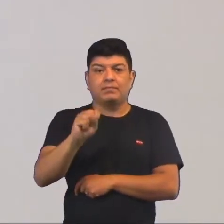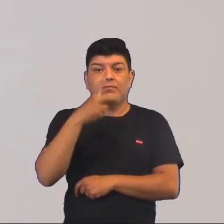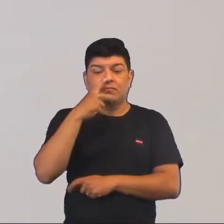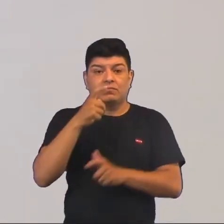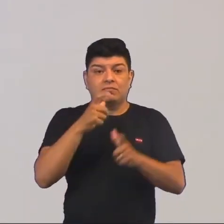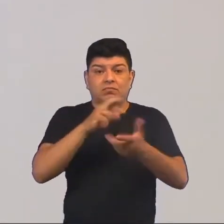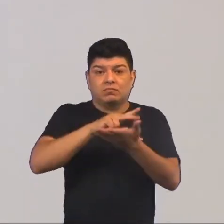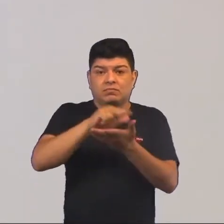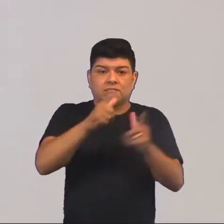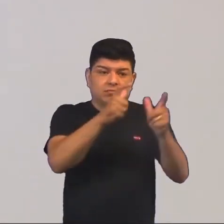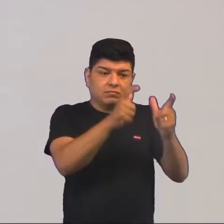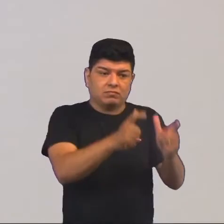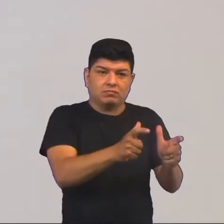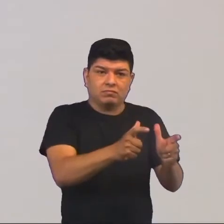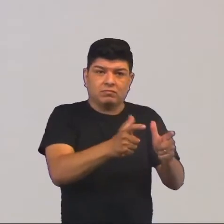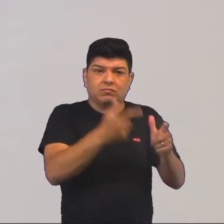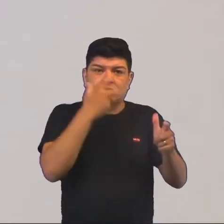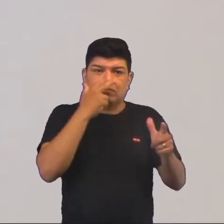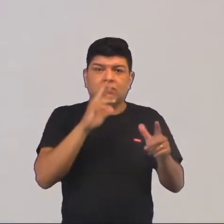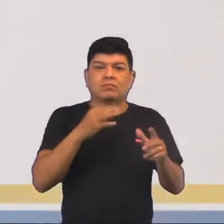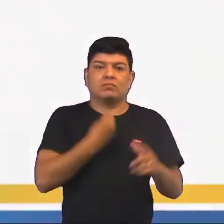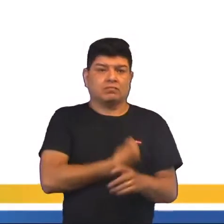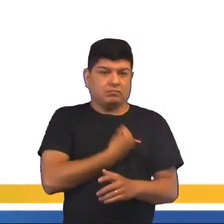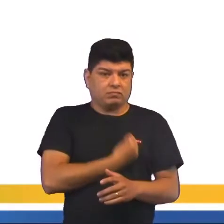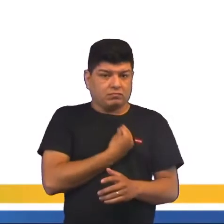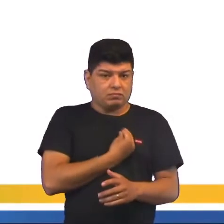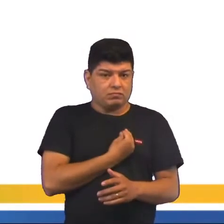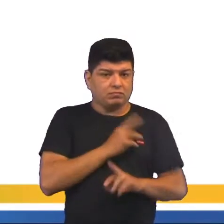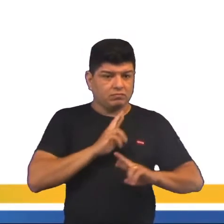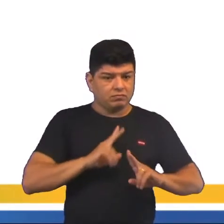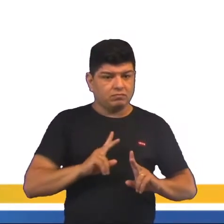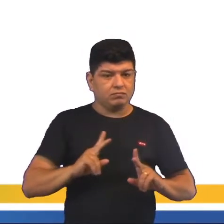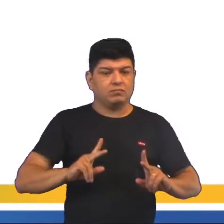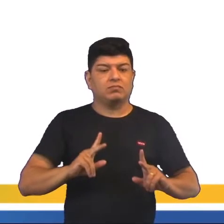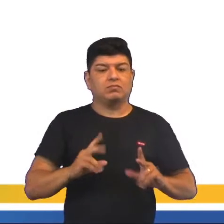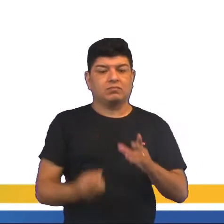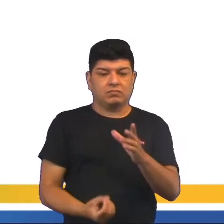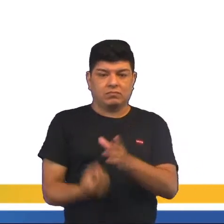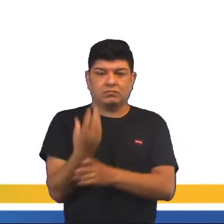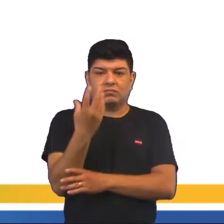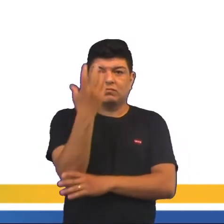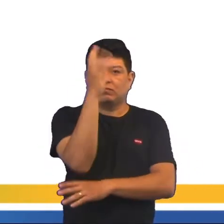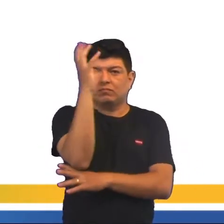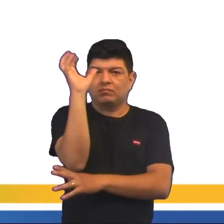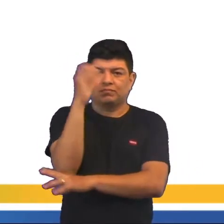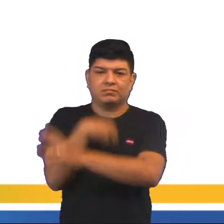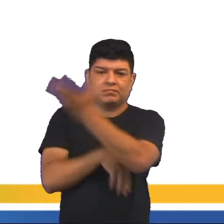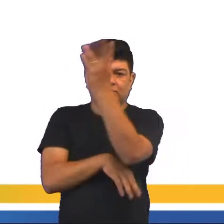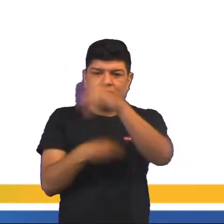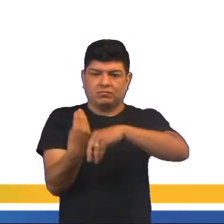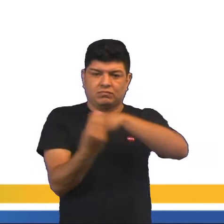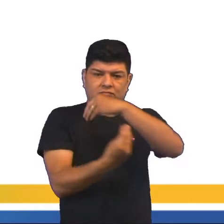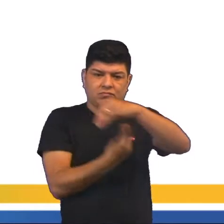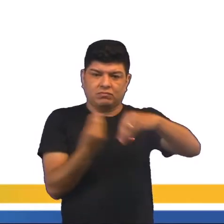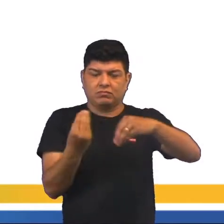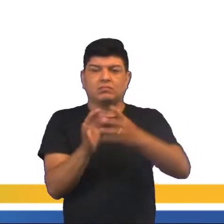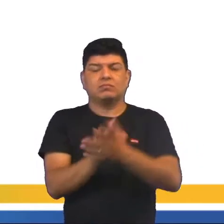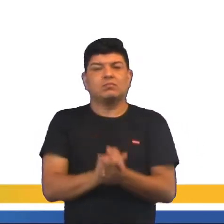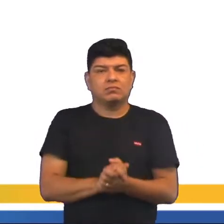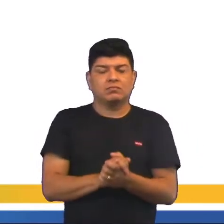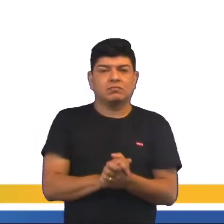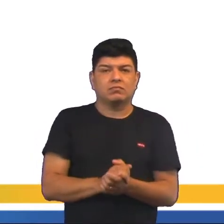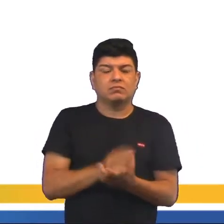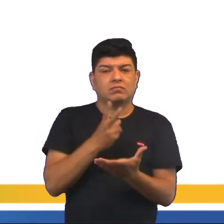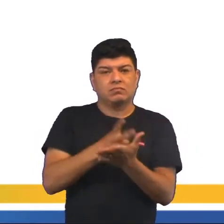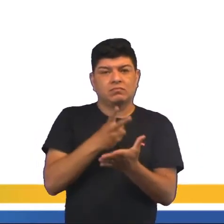delimitadas com base na presença de elementos em comuns que formam paisagens homogêneas. Ou seja, quando